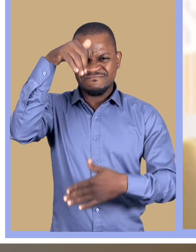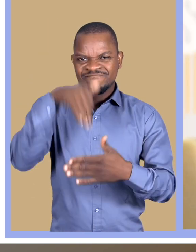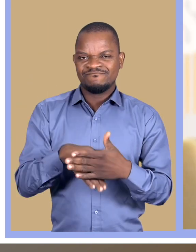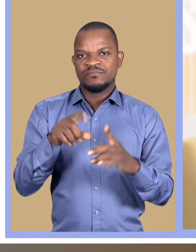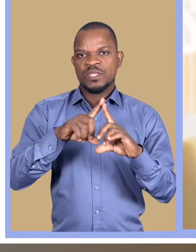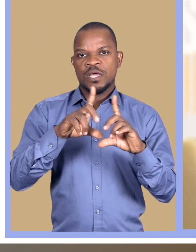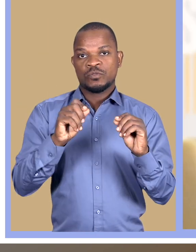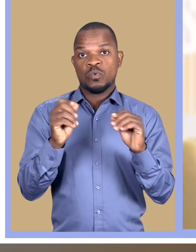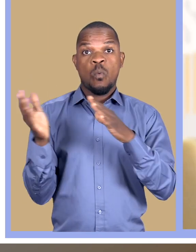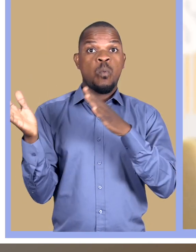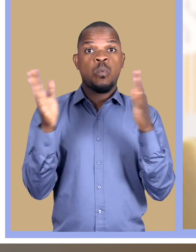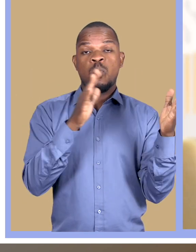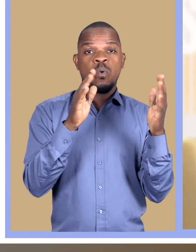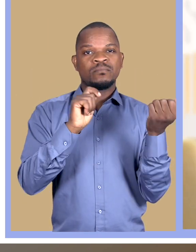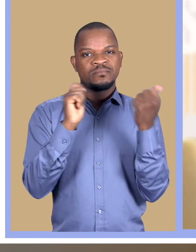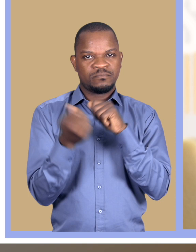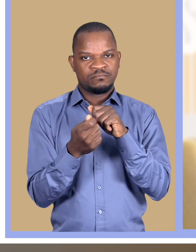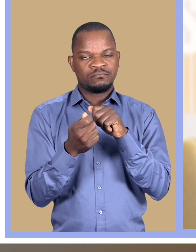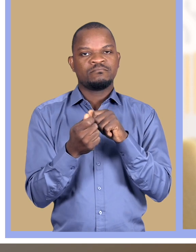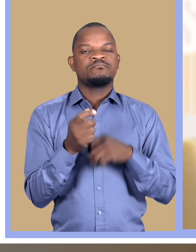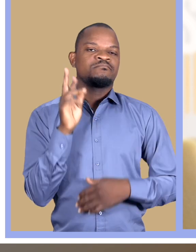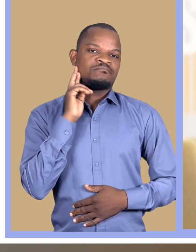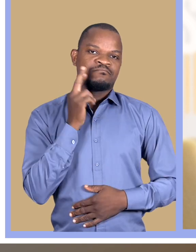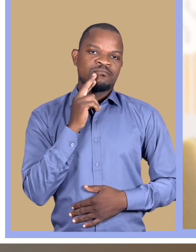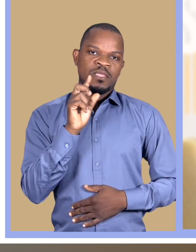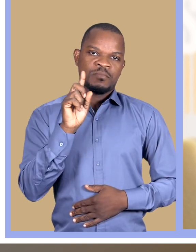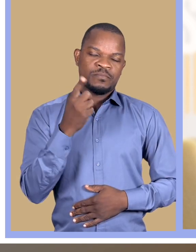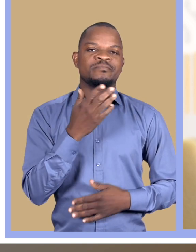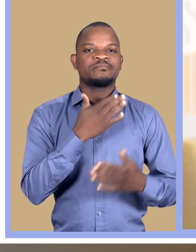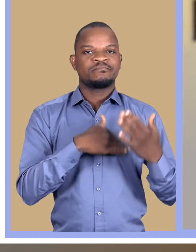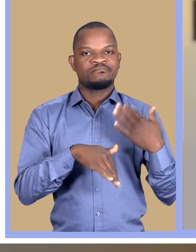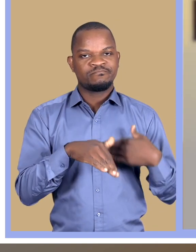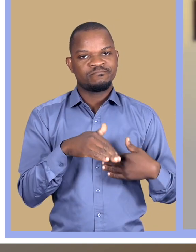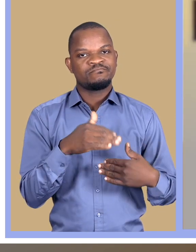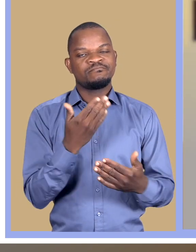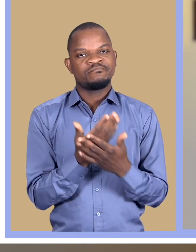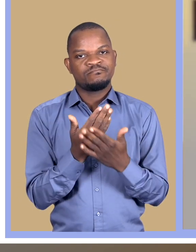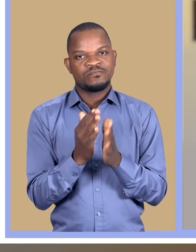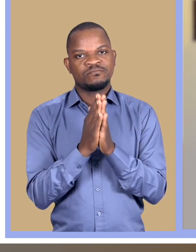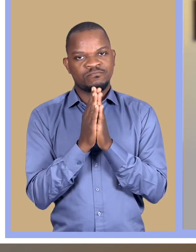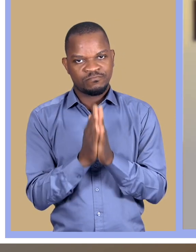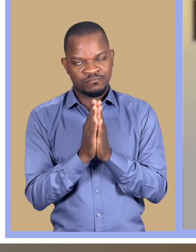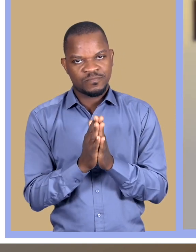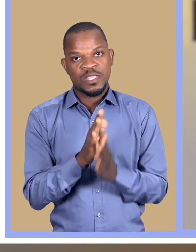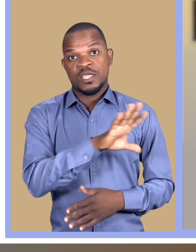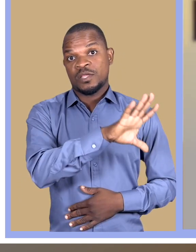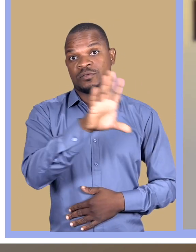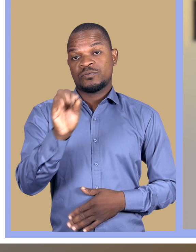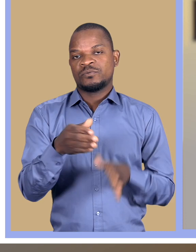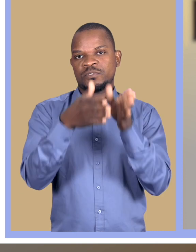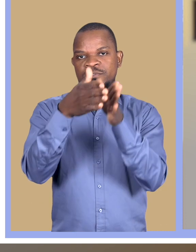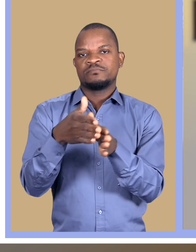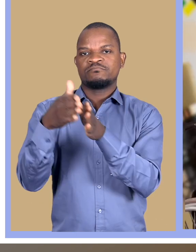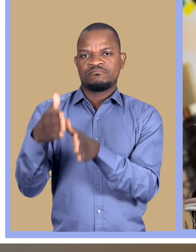Bom, deixa-me primeiro começar por agradecer, já faz muito tempo que não nos vemos e saber que é o primeiro podcast, que é a